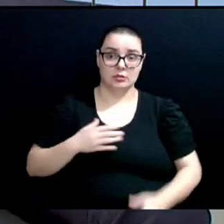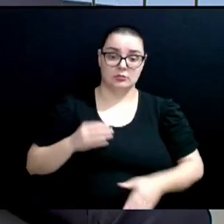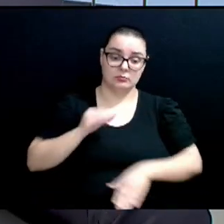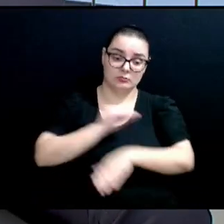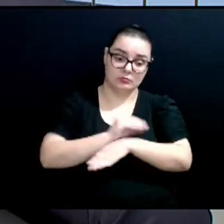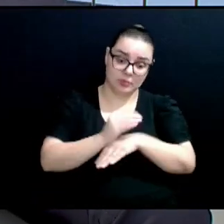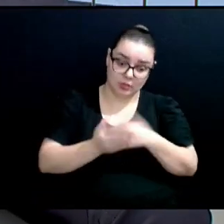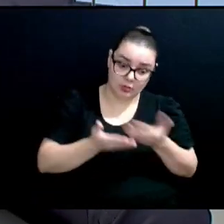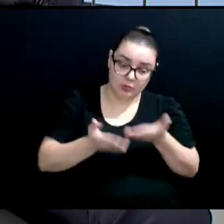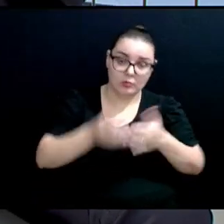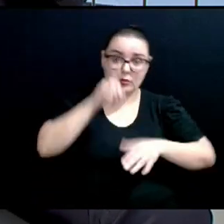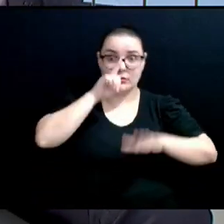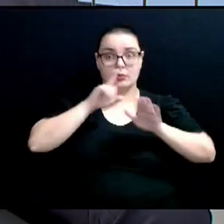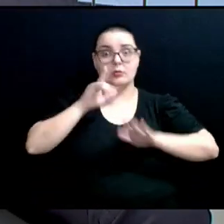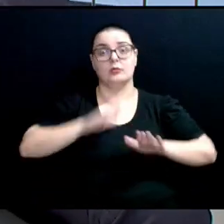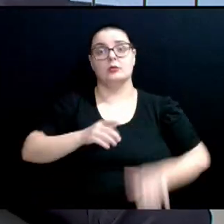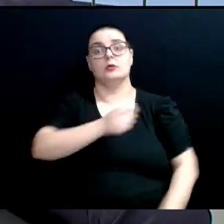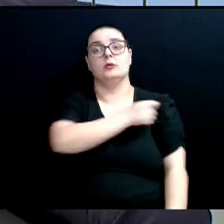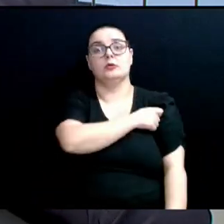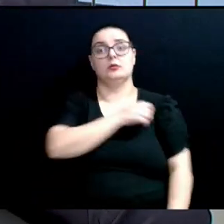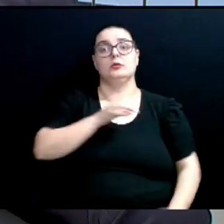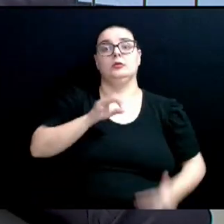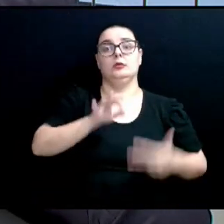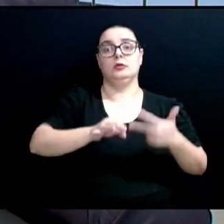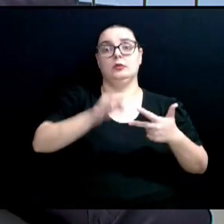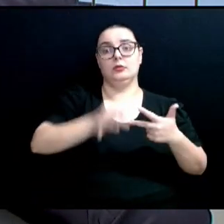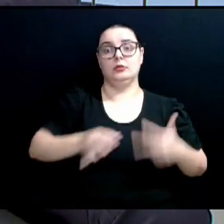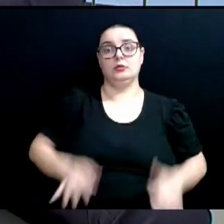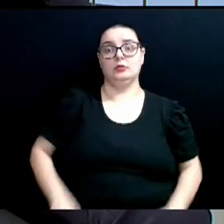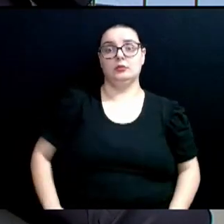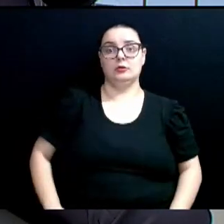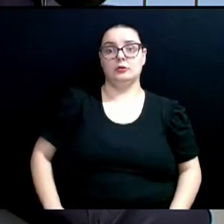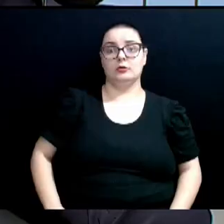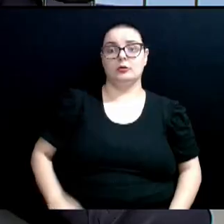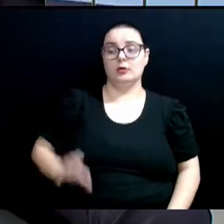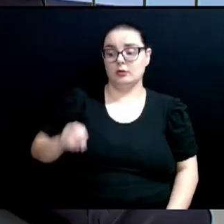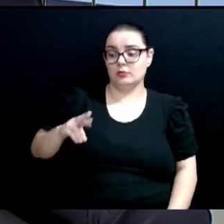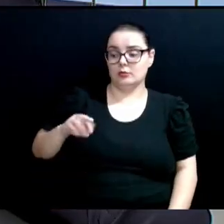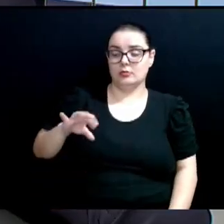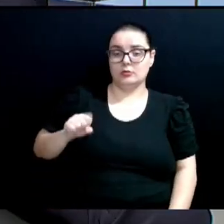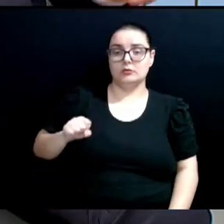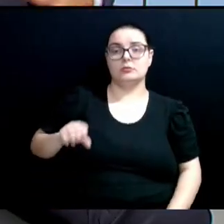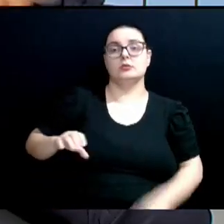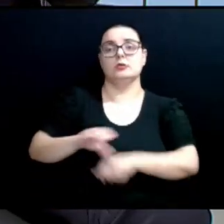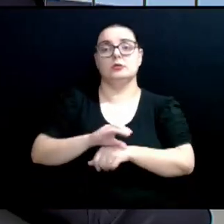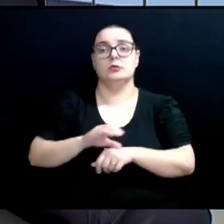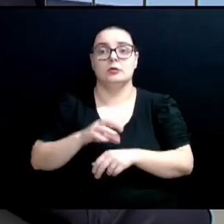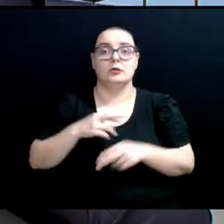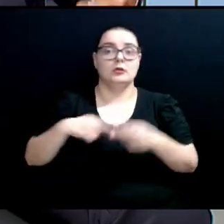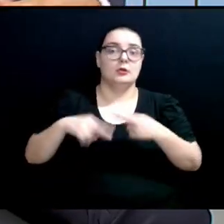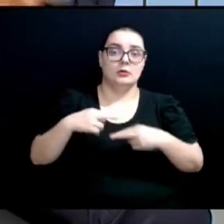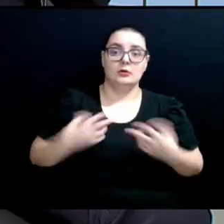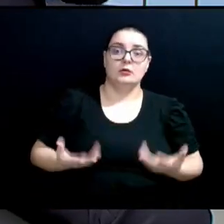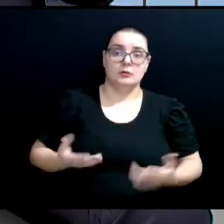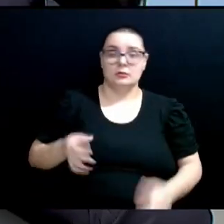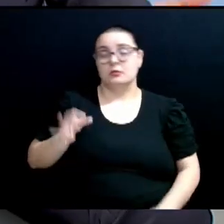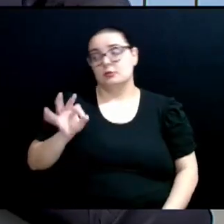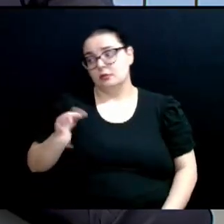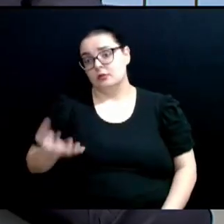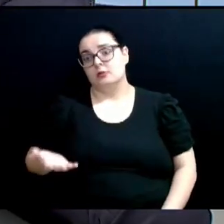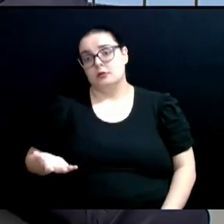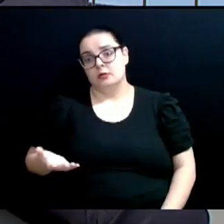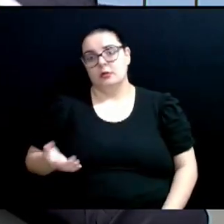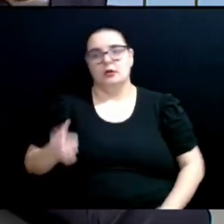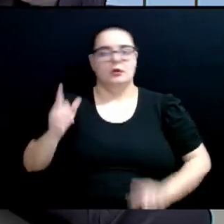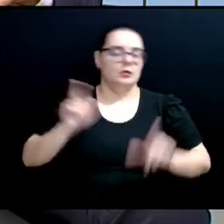das autoridades judiciárias, de cortes constitucionais, e certamente a questão de TV Justiça, de